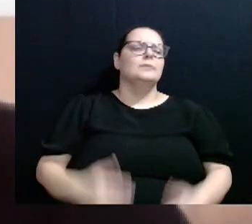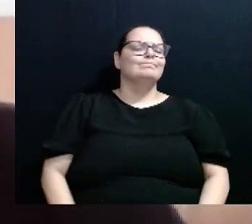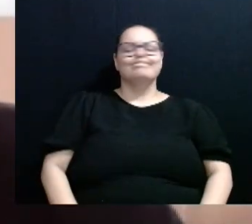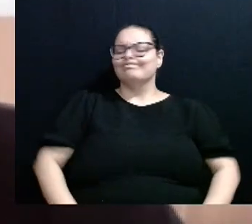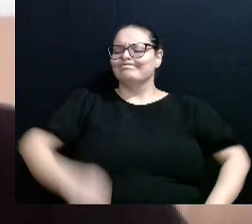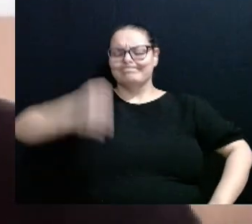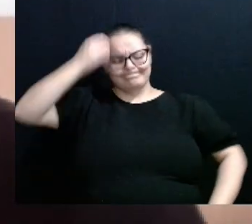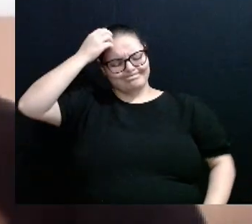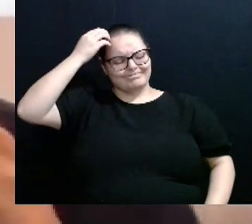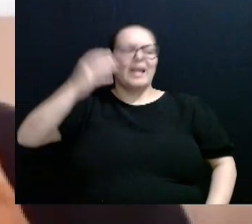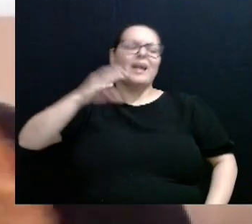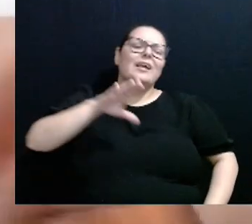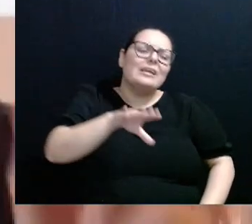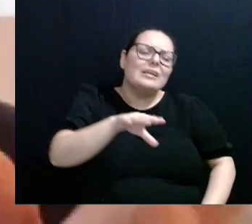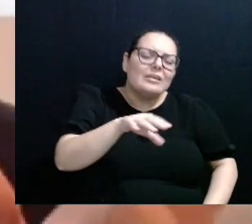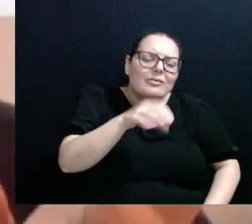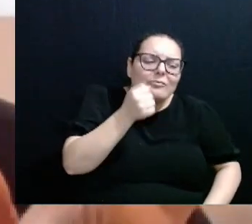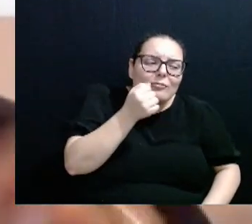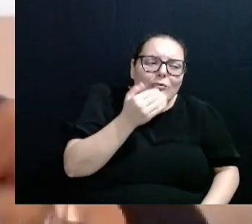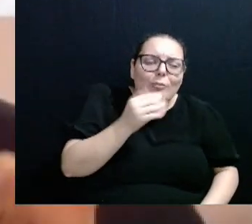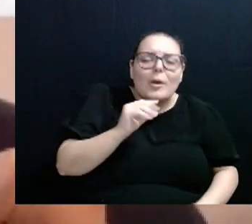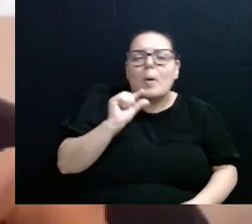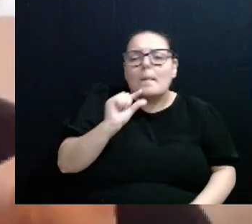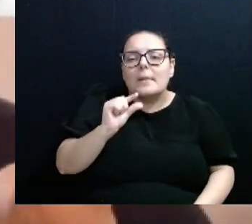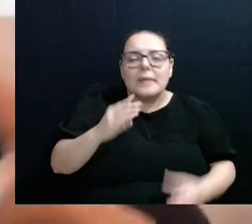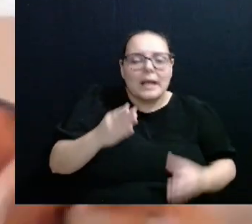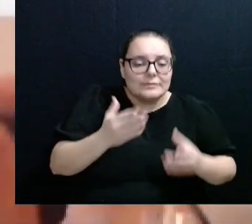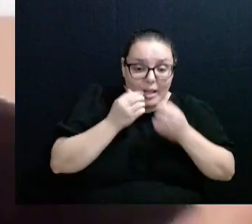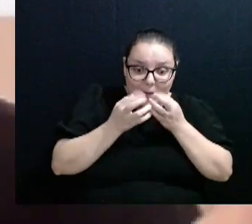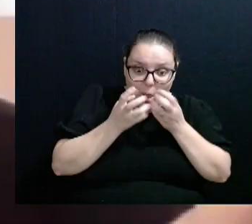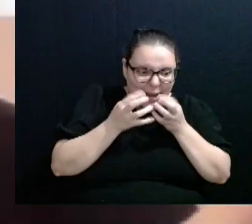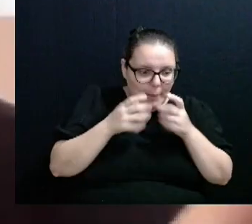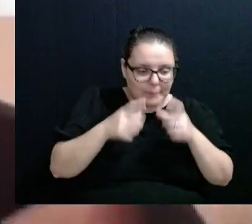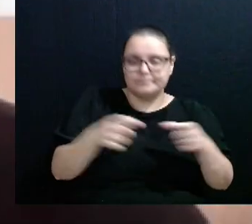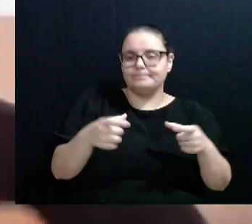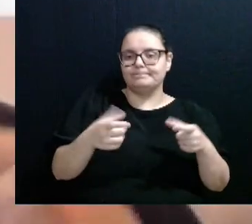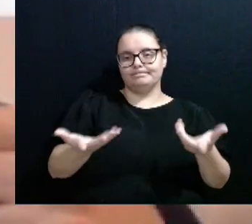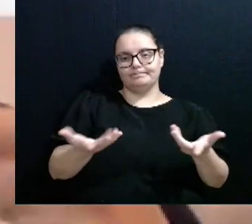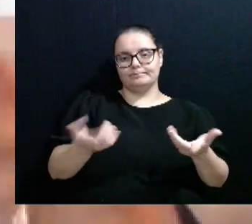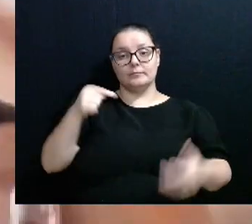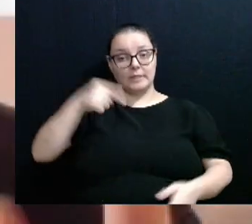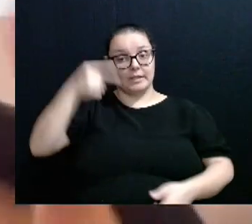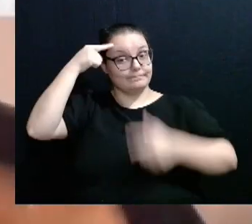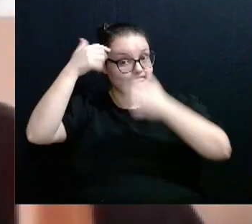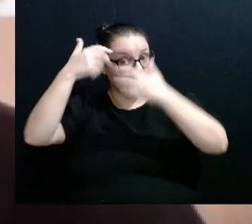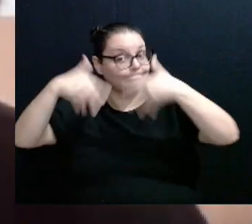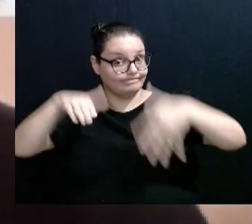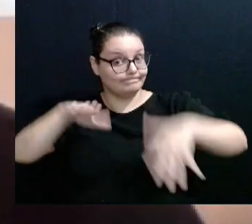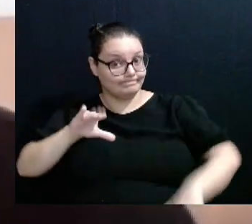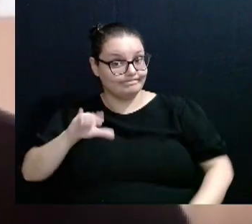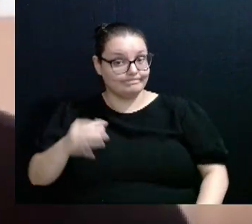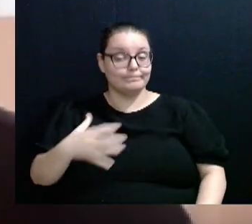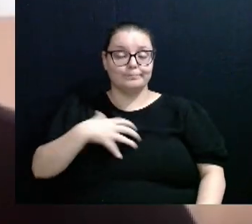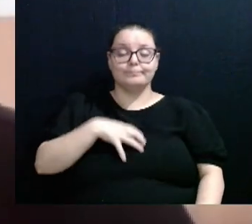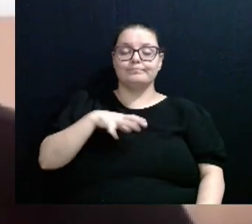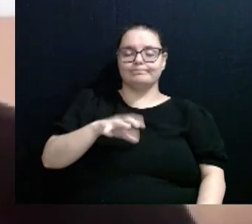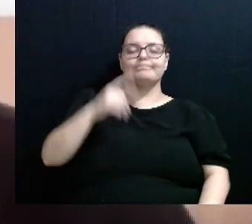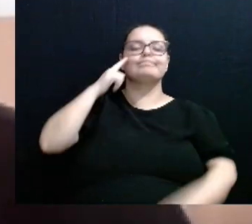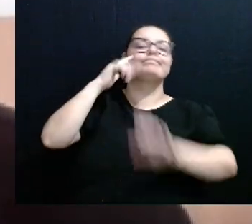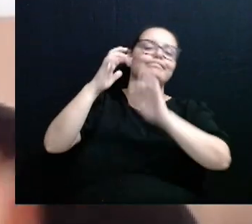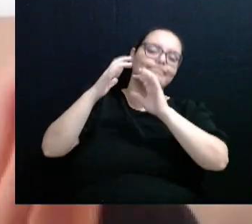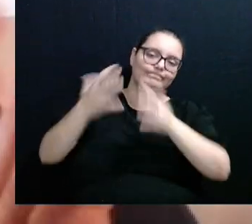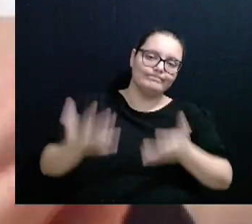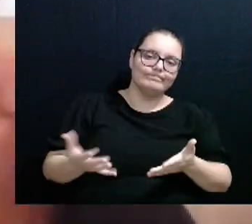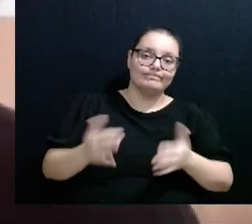pedaço de chocolate. Aí vai a barra inteira. Isso é neurociência, é desse jeito que o cérebro humano está